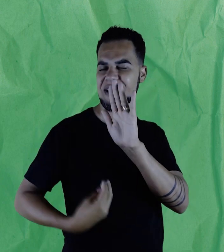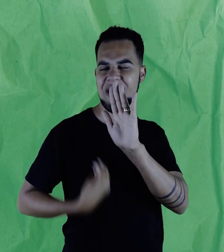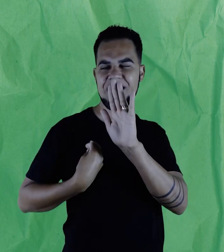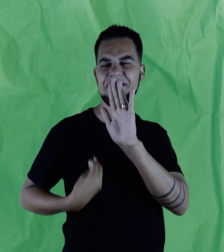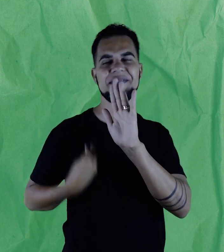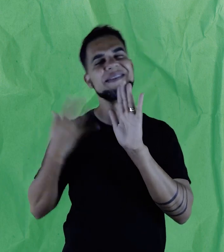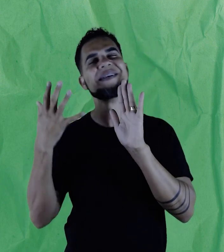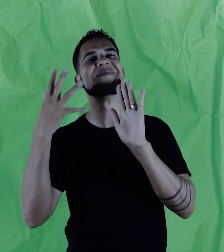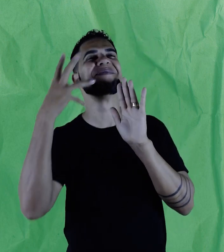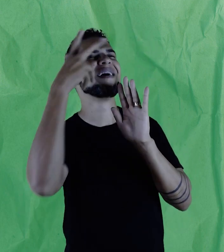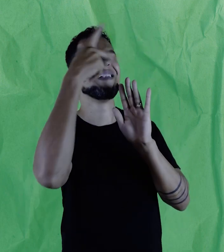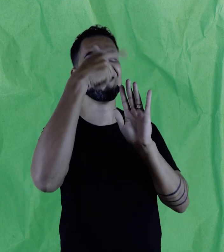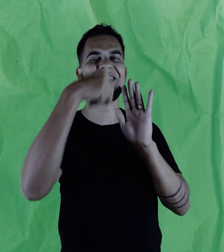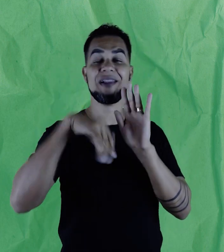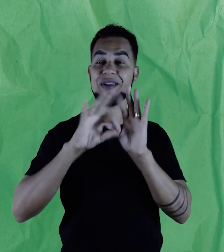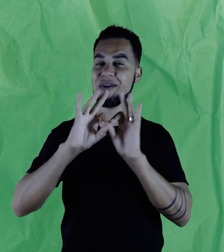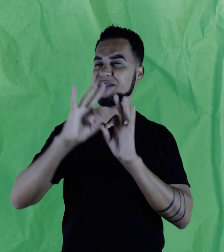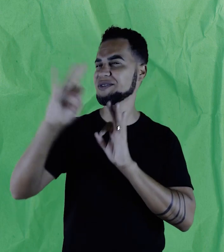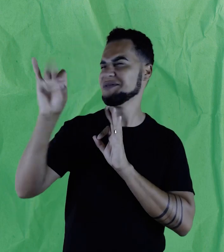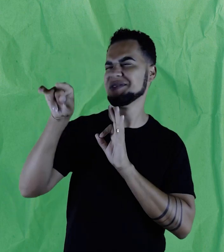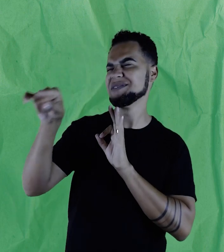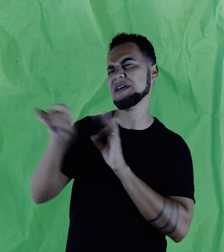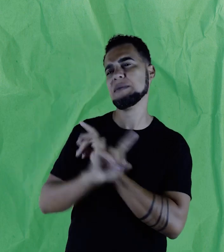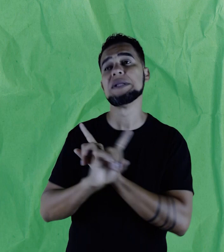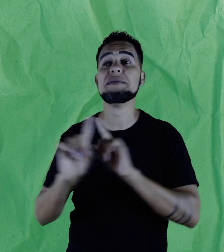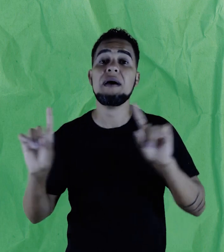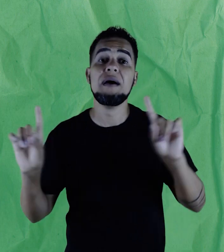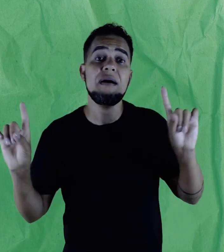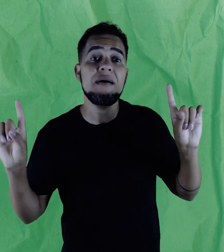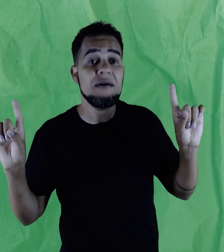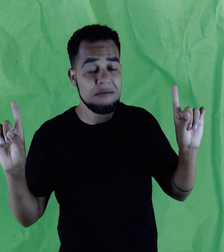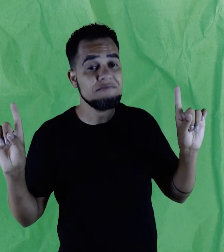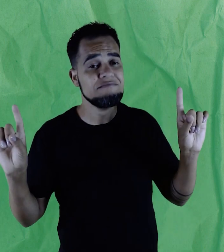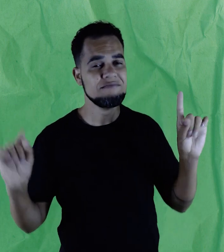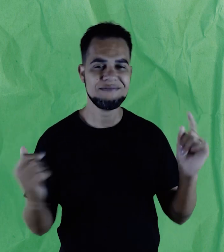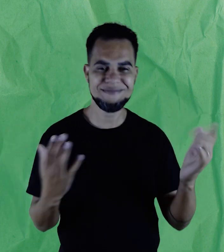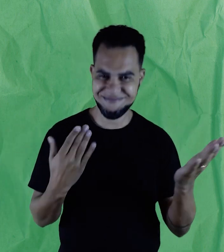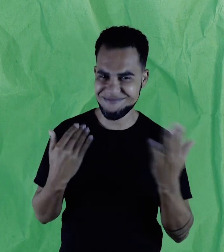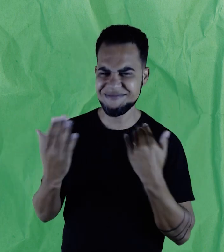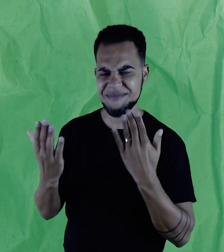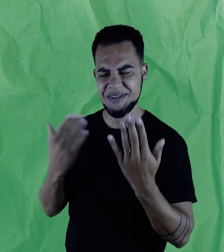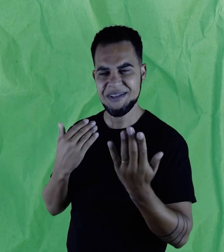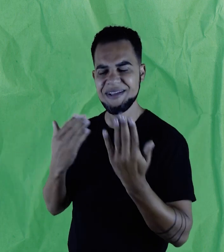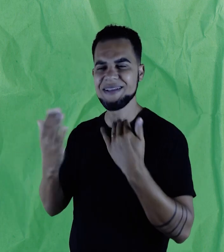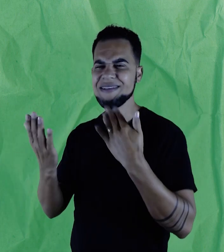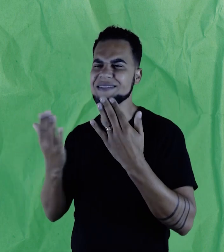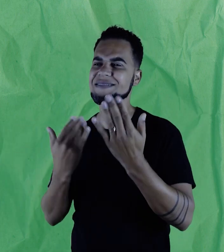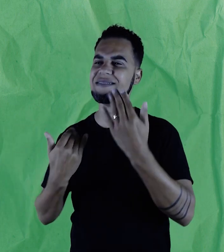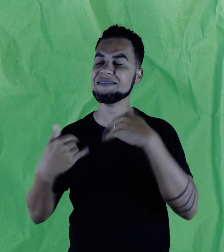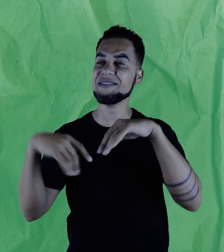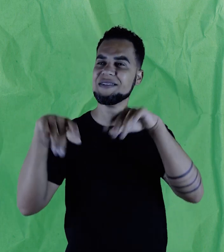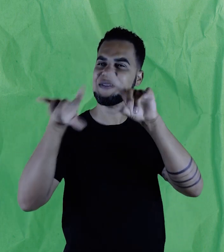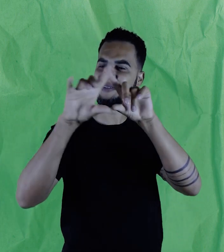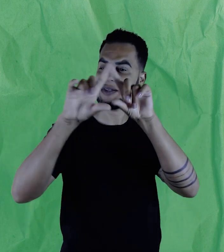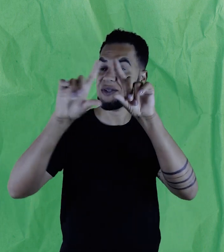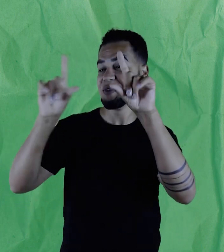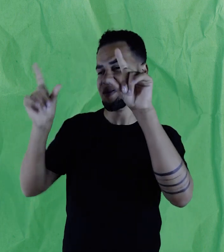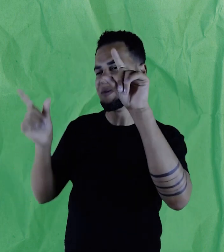beleza sem você. Só que não, e conversar com a lua